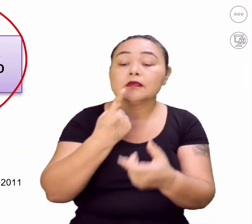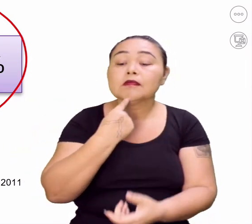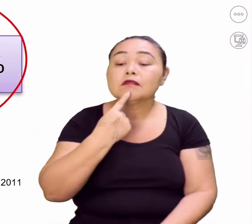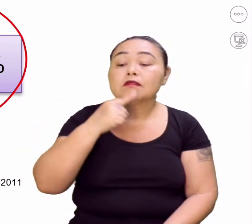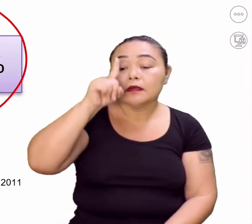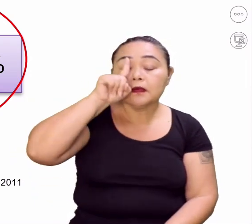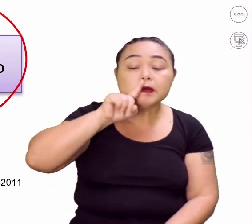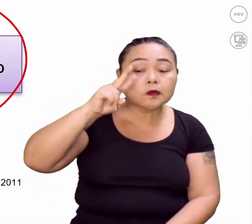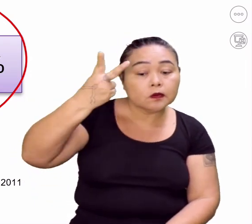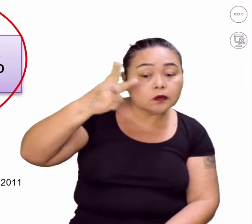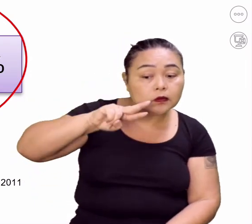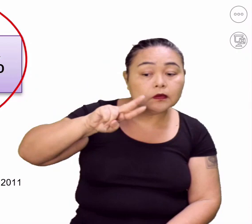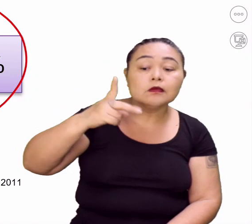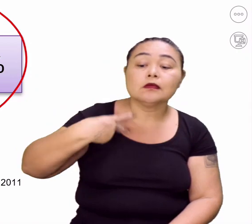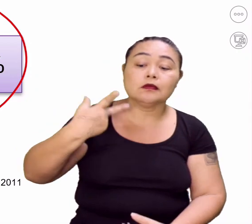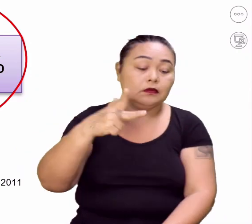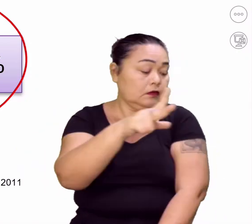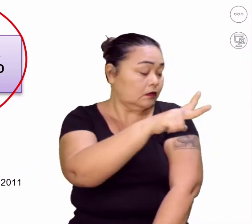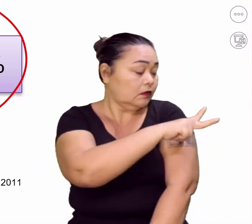vermelho e amarelo, Vilhena.